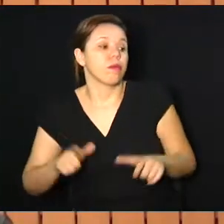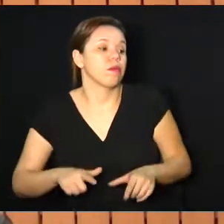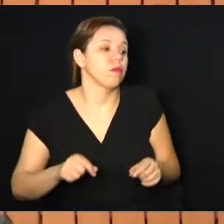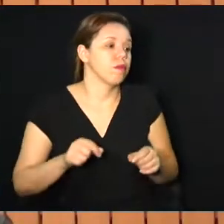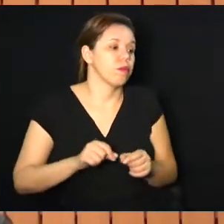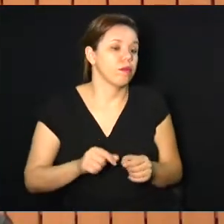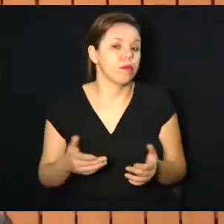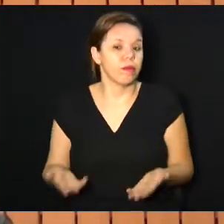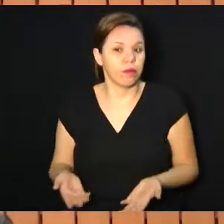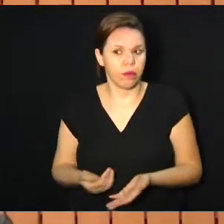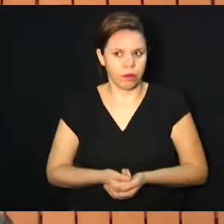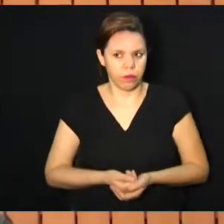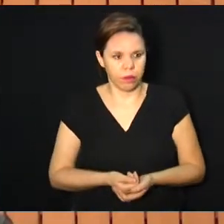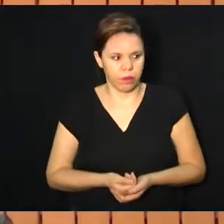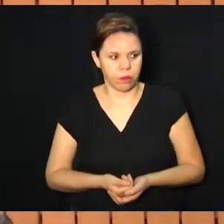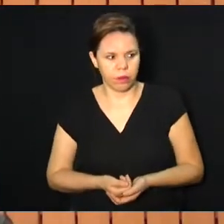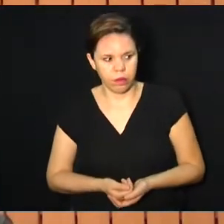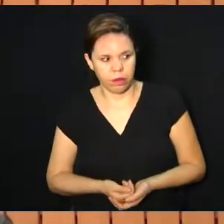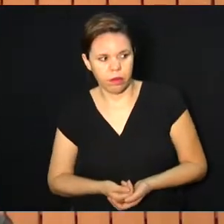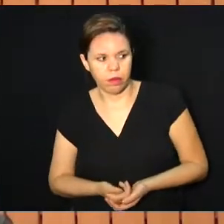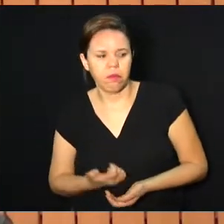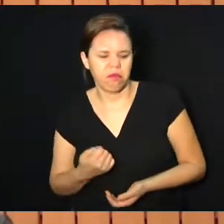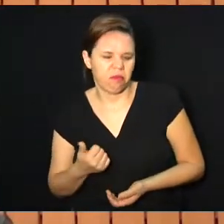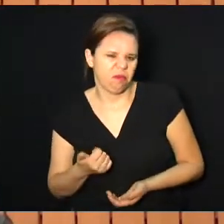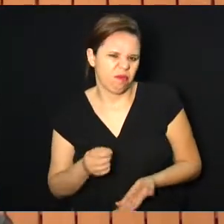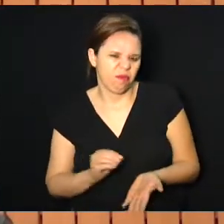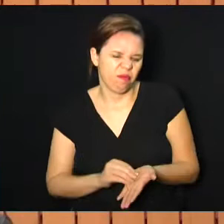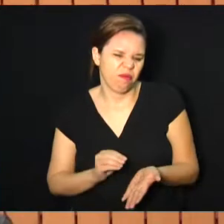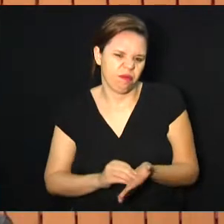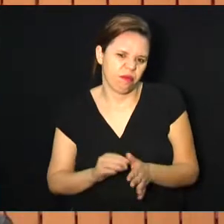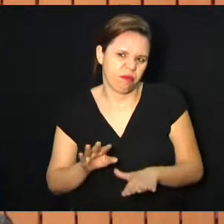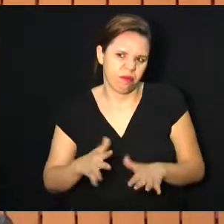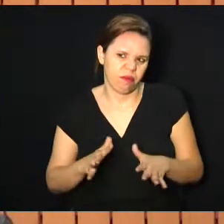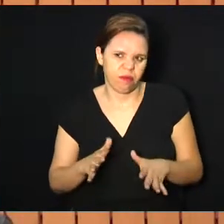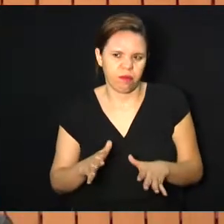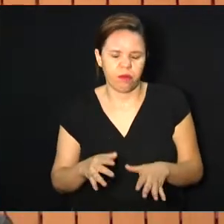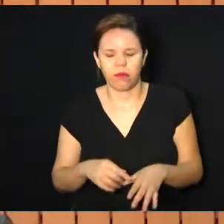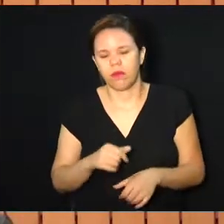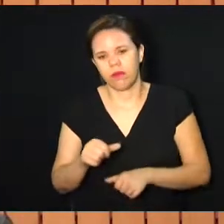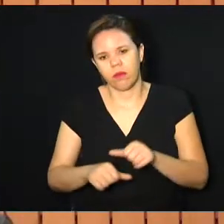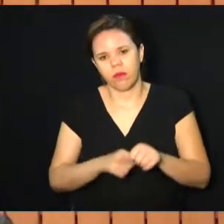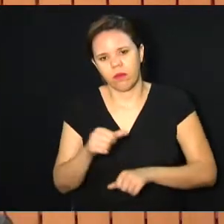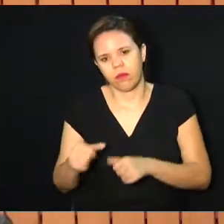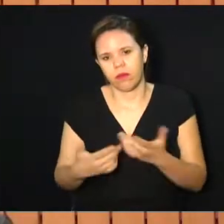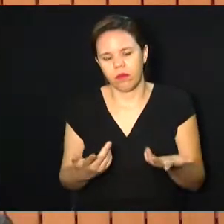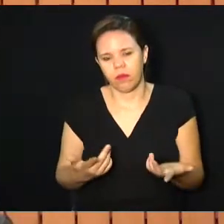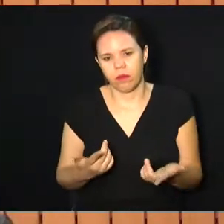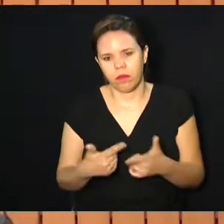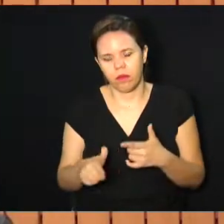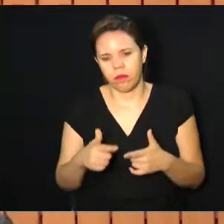estar. É um pouco vago, talvez até para não mexer nesse vespeiro, né?